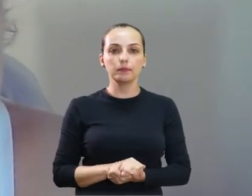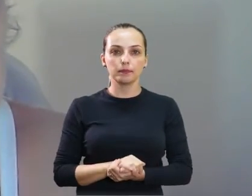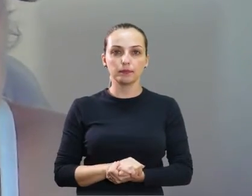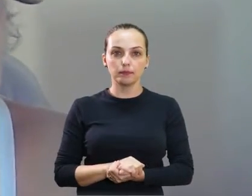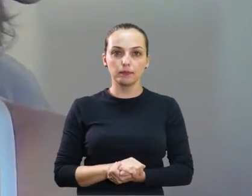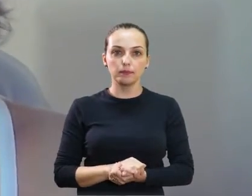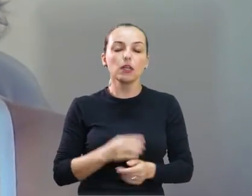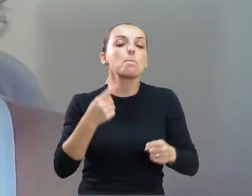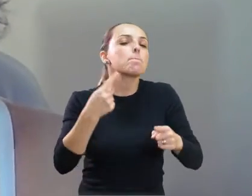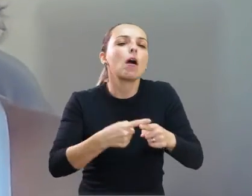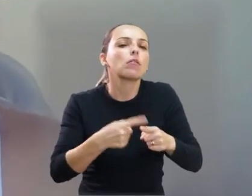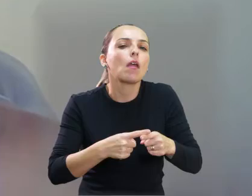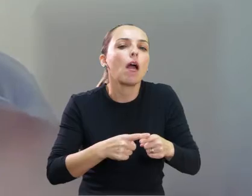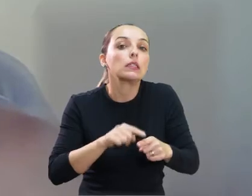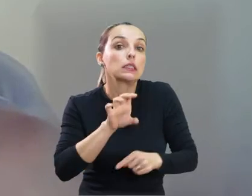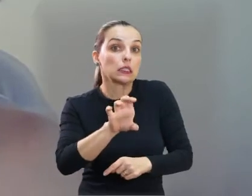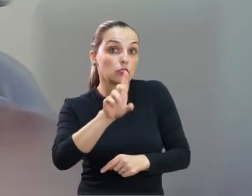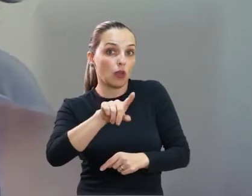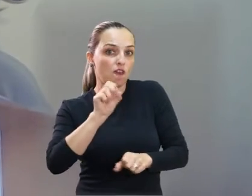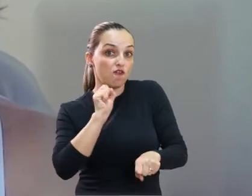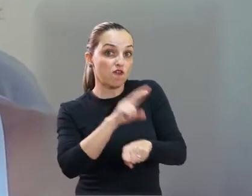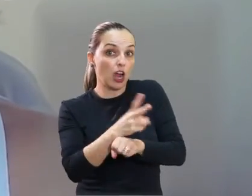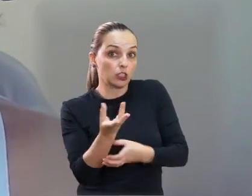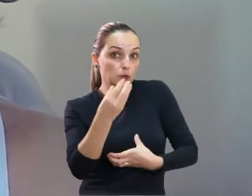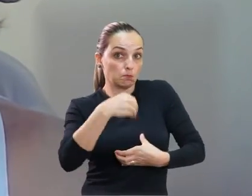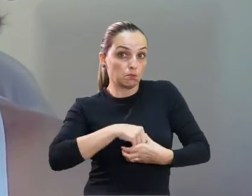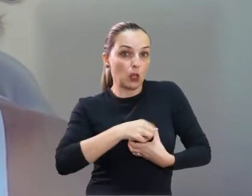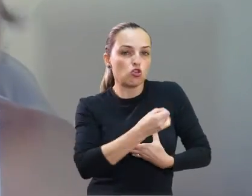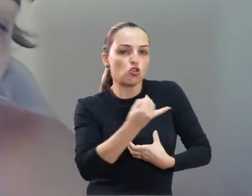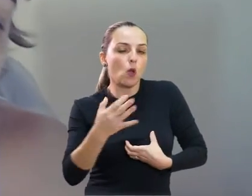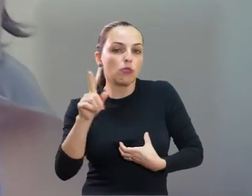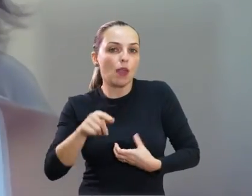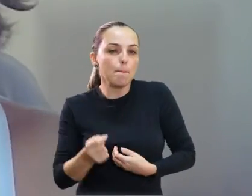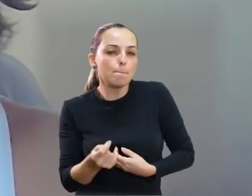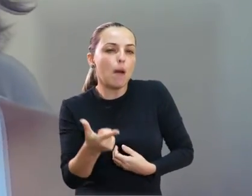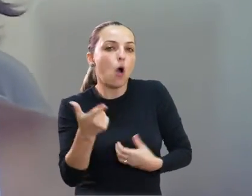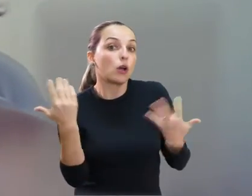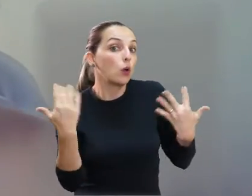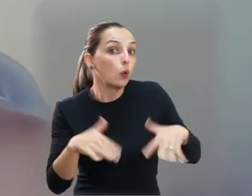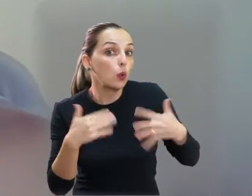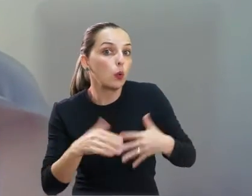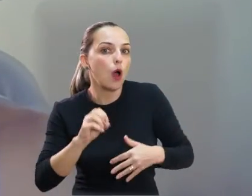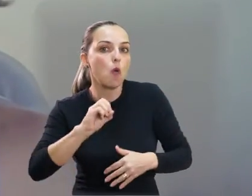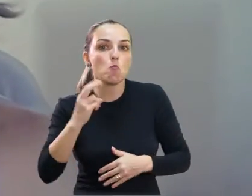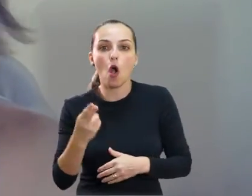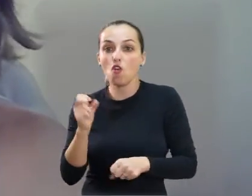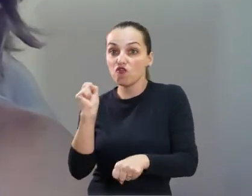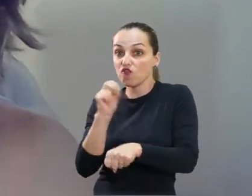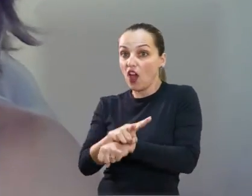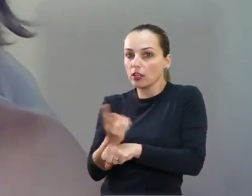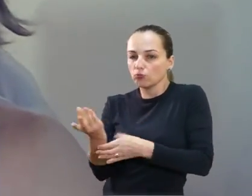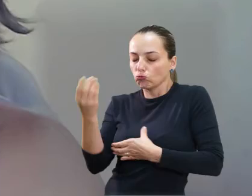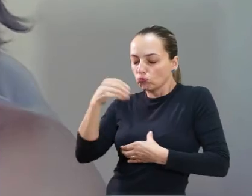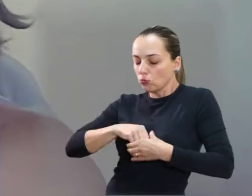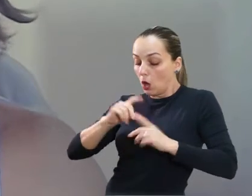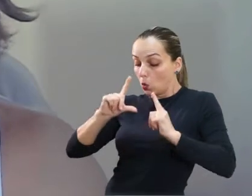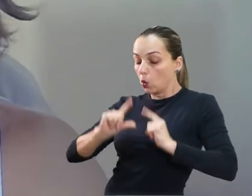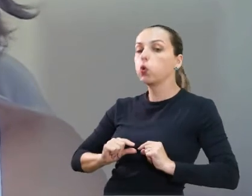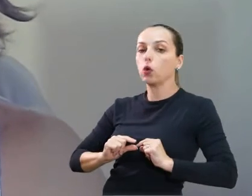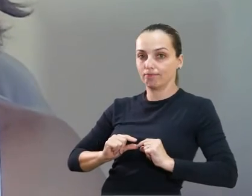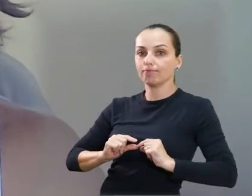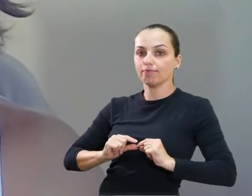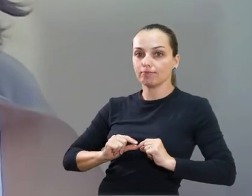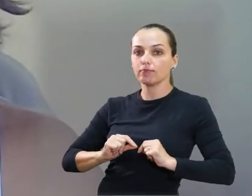abandonando, porque é isso que lhe dá a oportunidade de manter uma carga viral indetectável ou supressão viral,